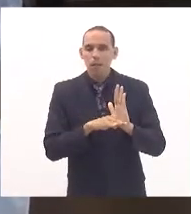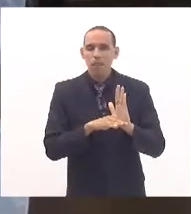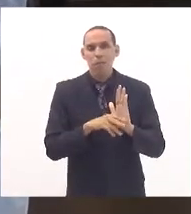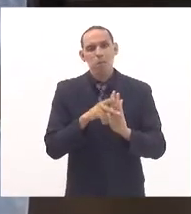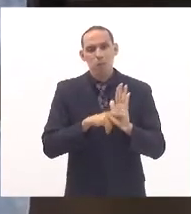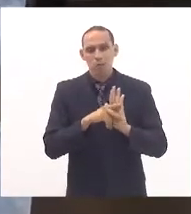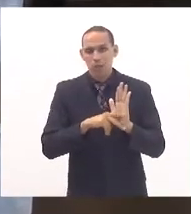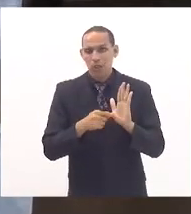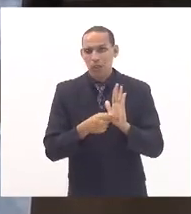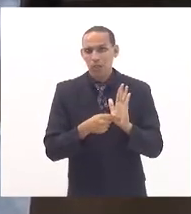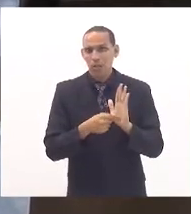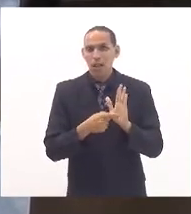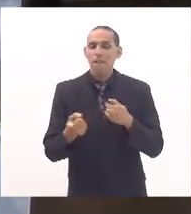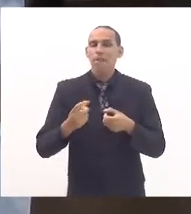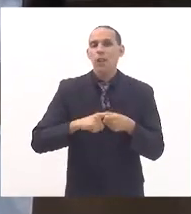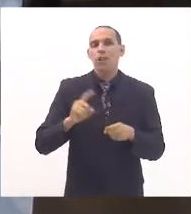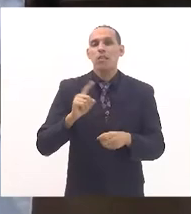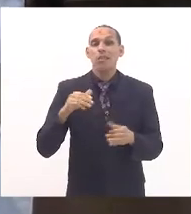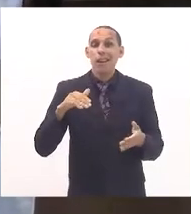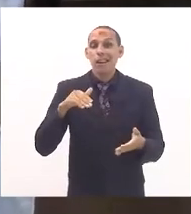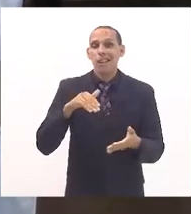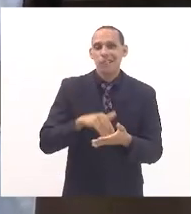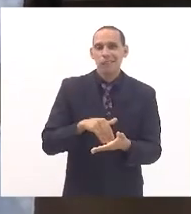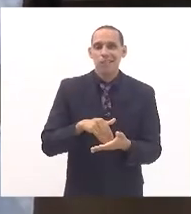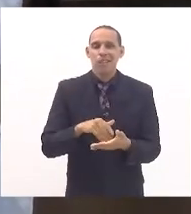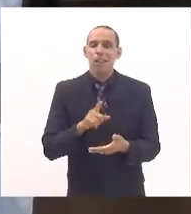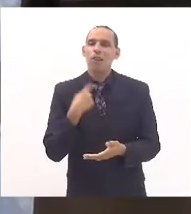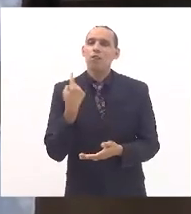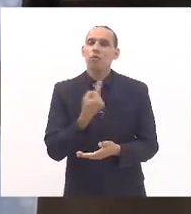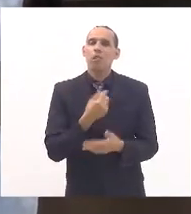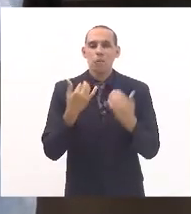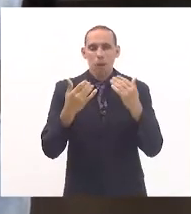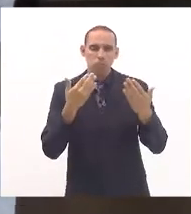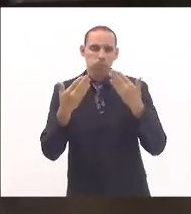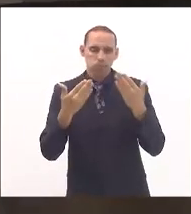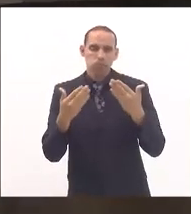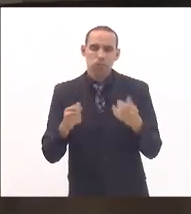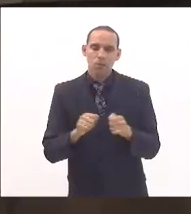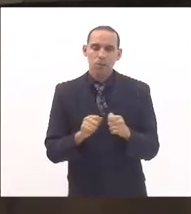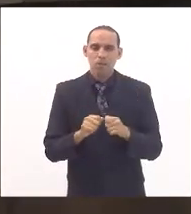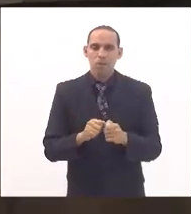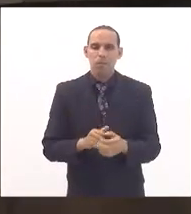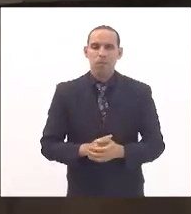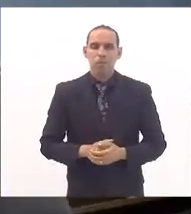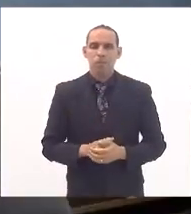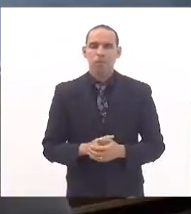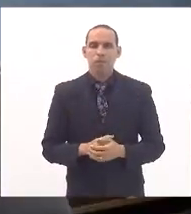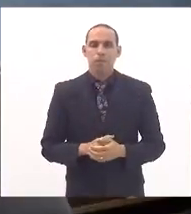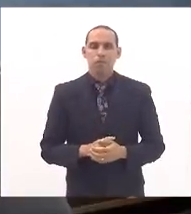não retorne até que façamos a audiência pública.